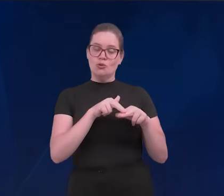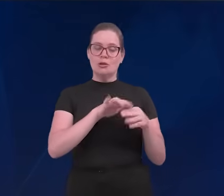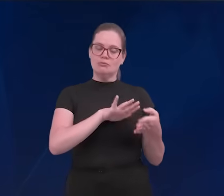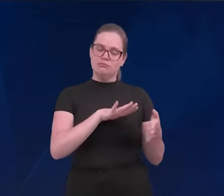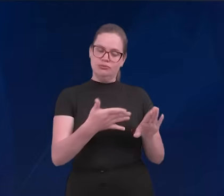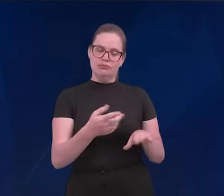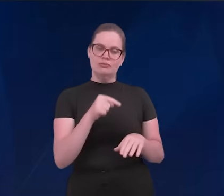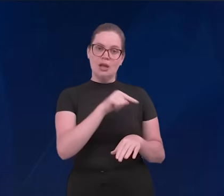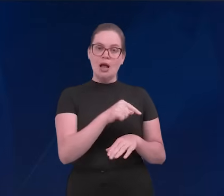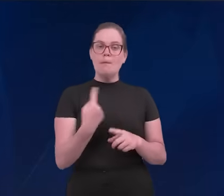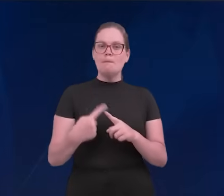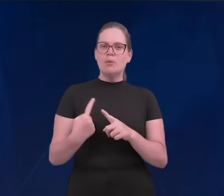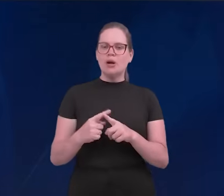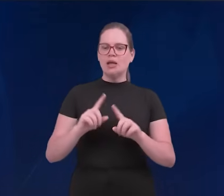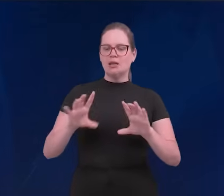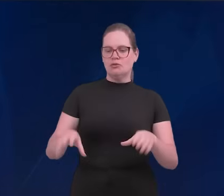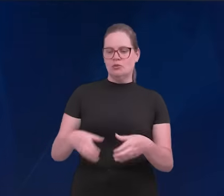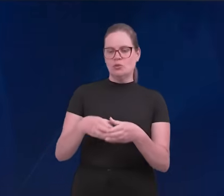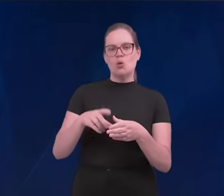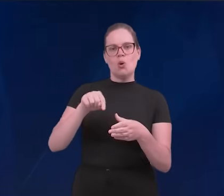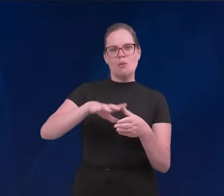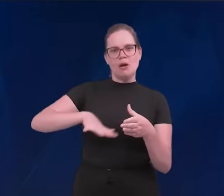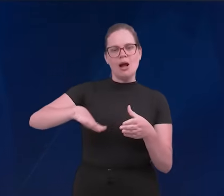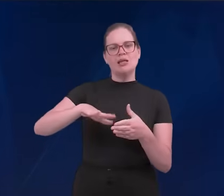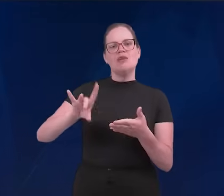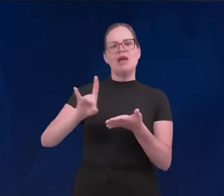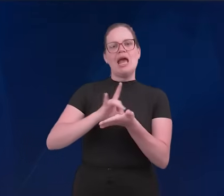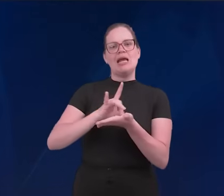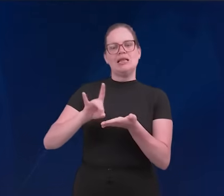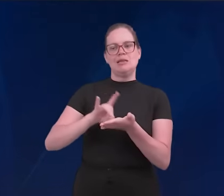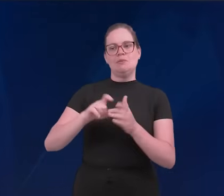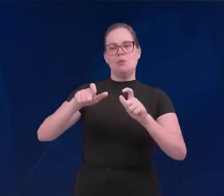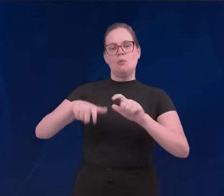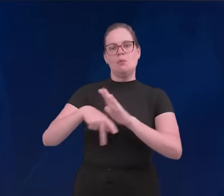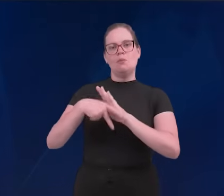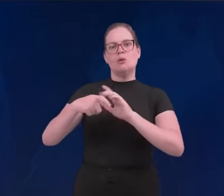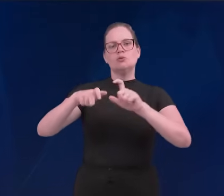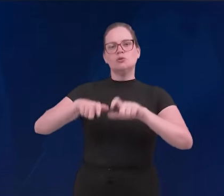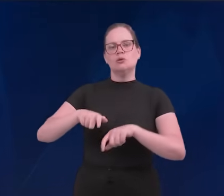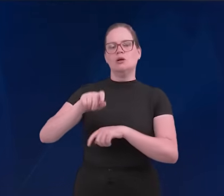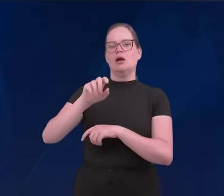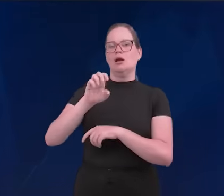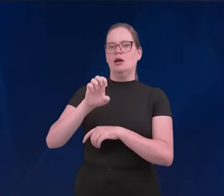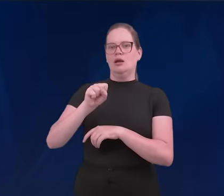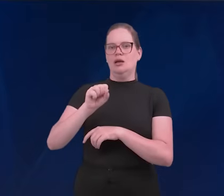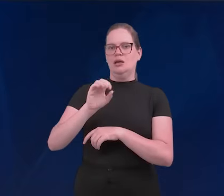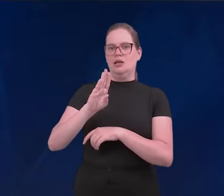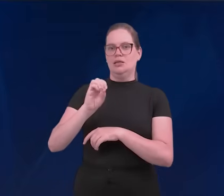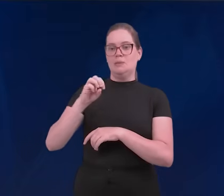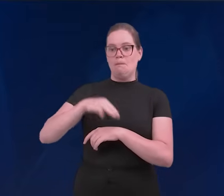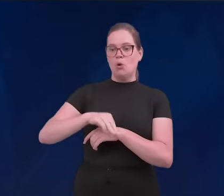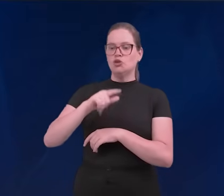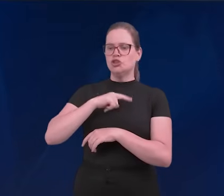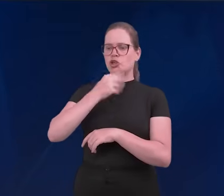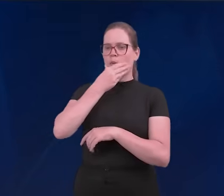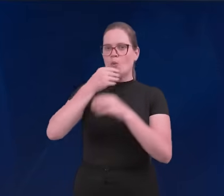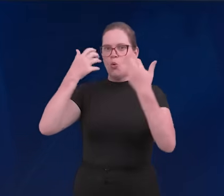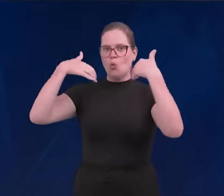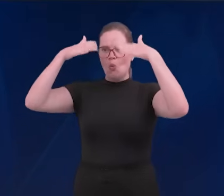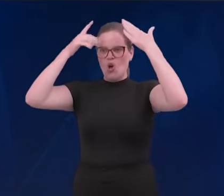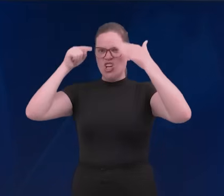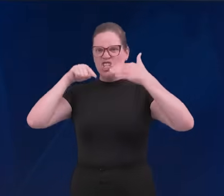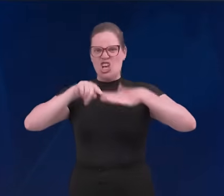Um desses inimigos foi Sion, rei de Hesbom. Ele espalhava terror entre